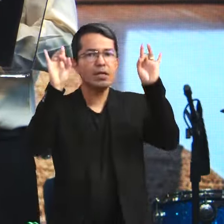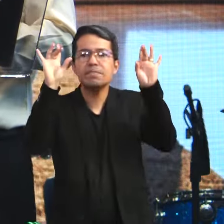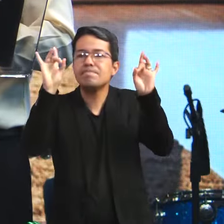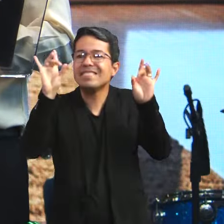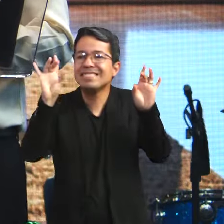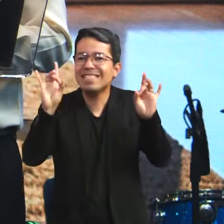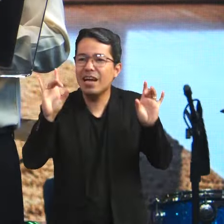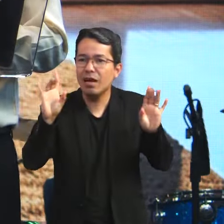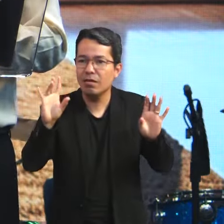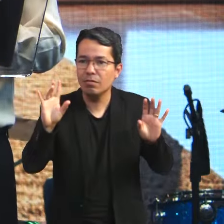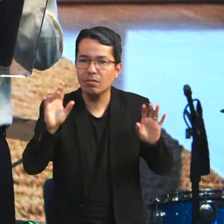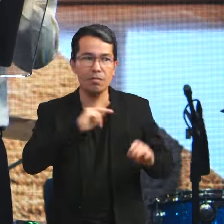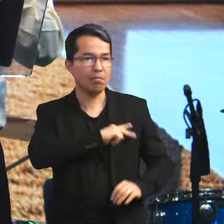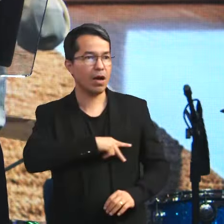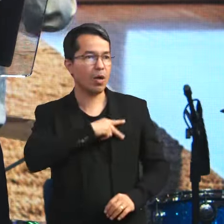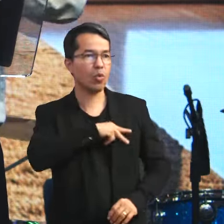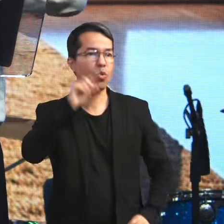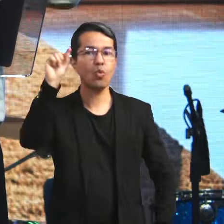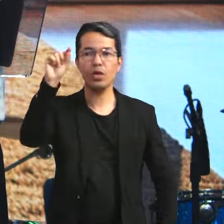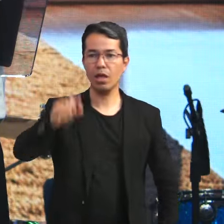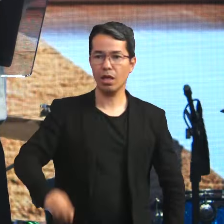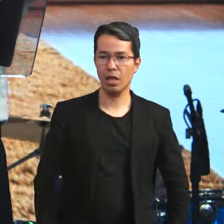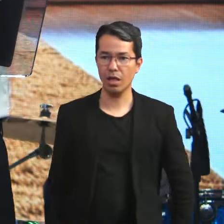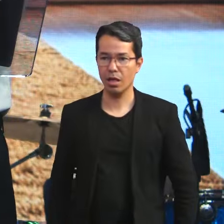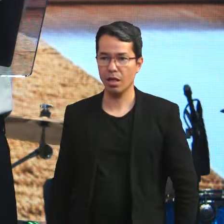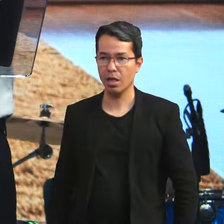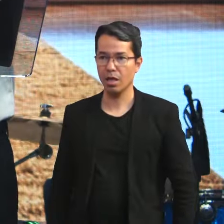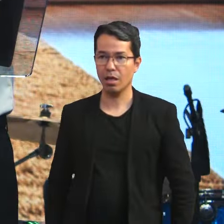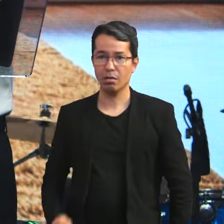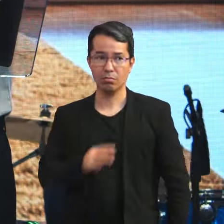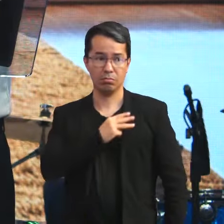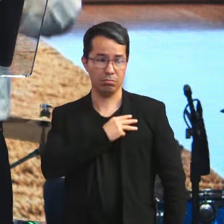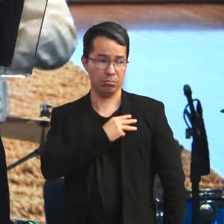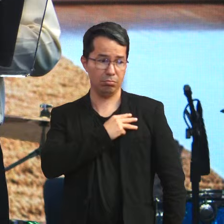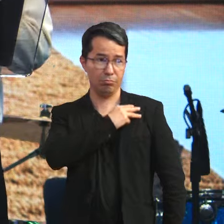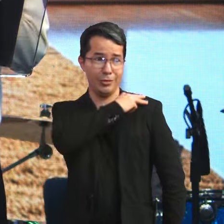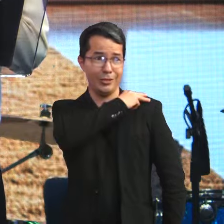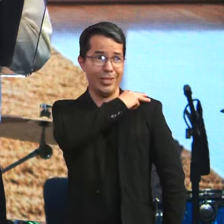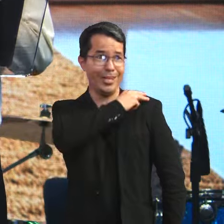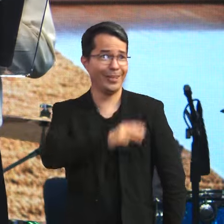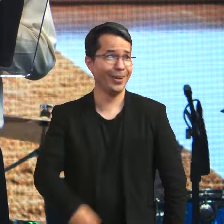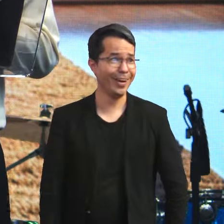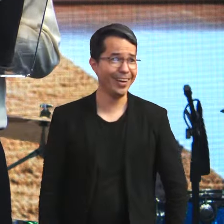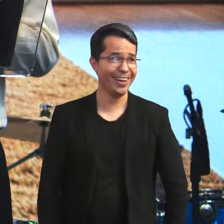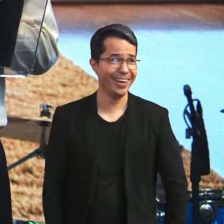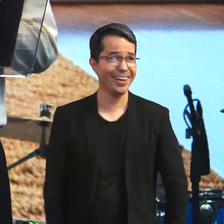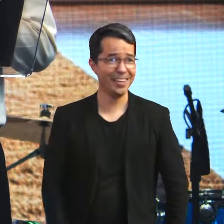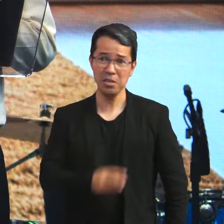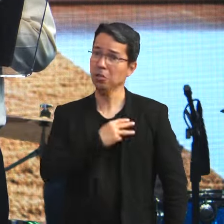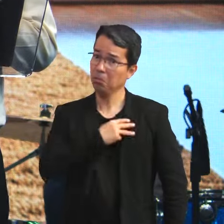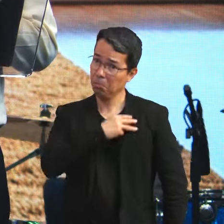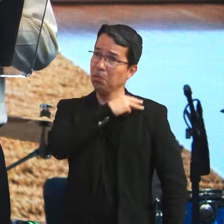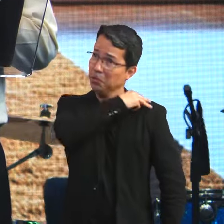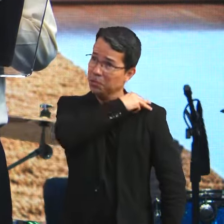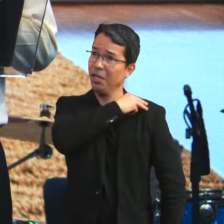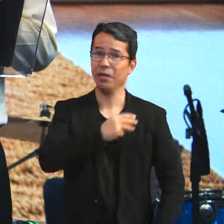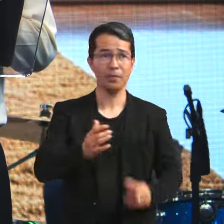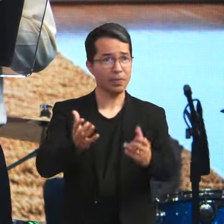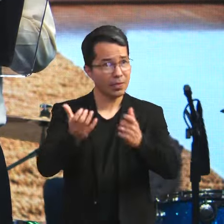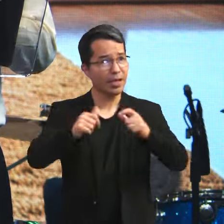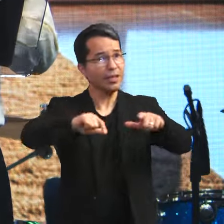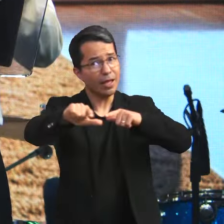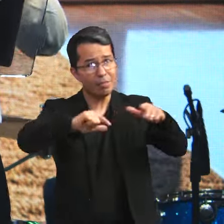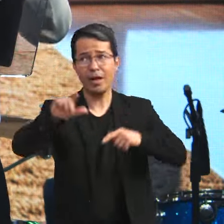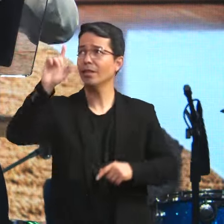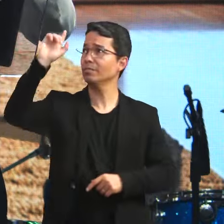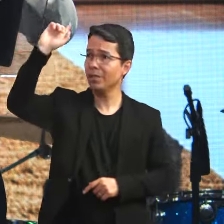para Paulo mais precioso era de completar carir era ação de poder completar